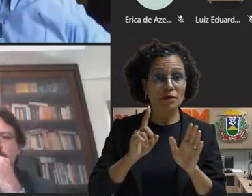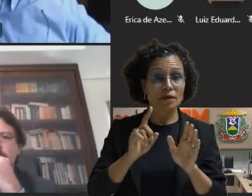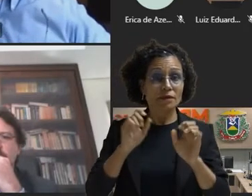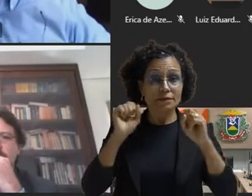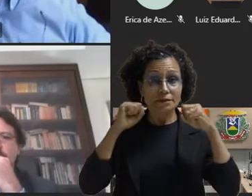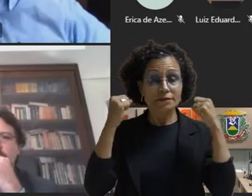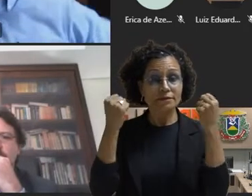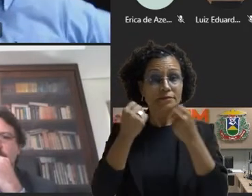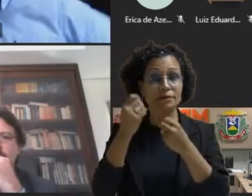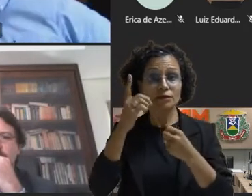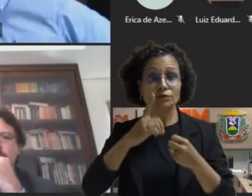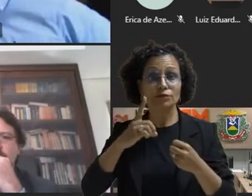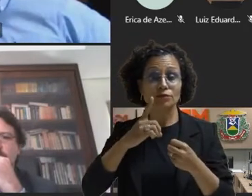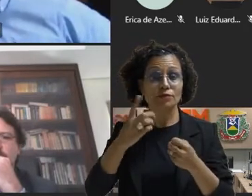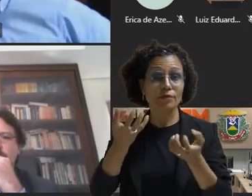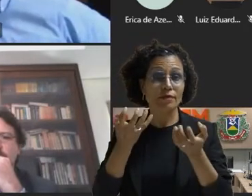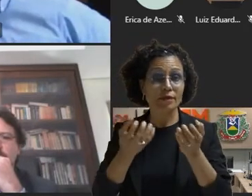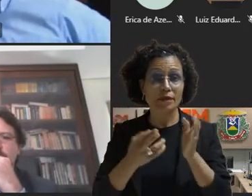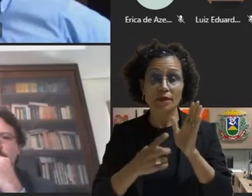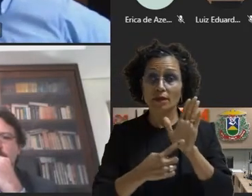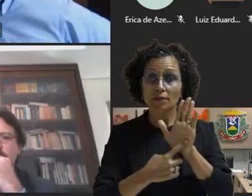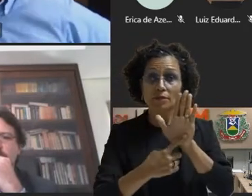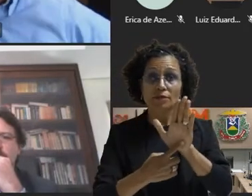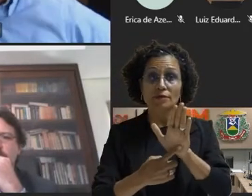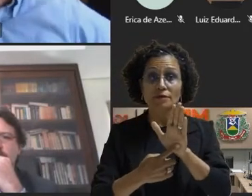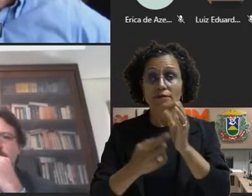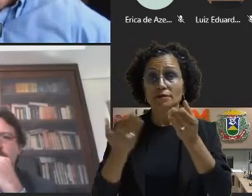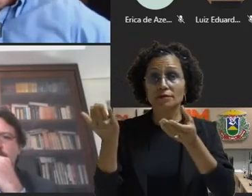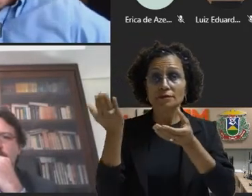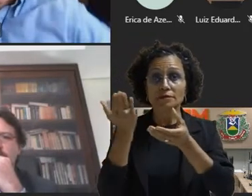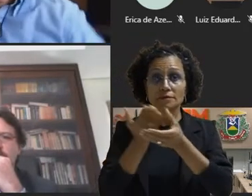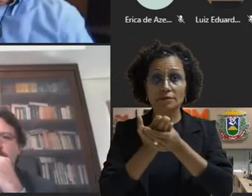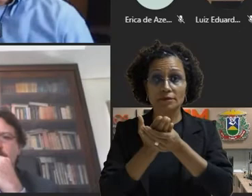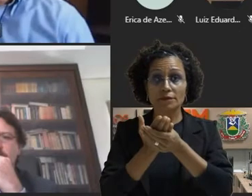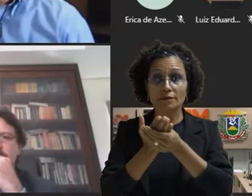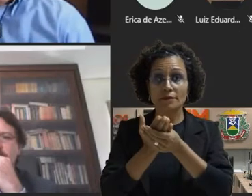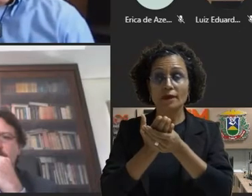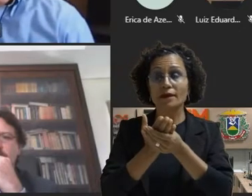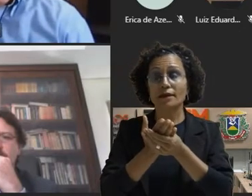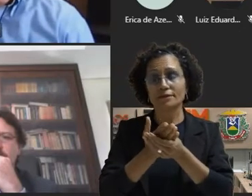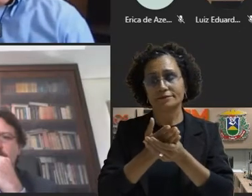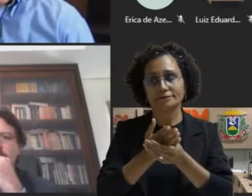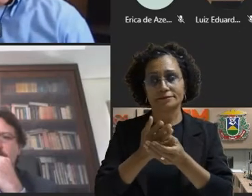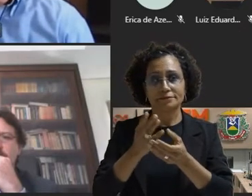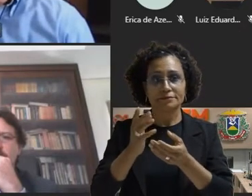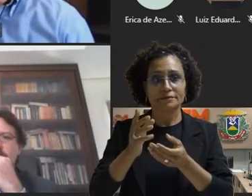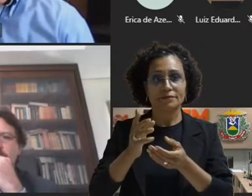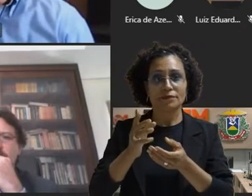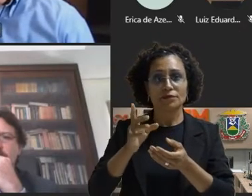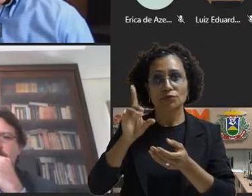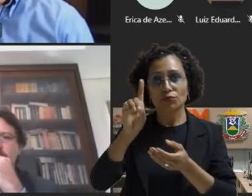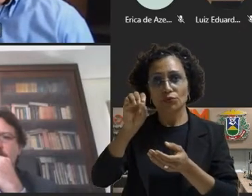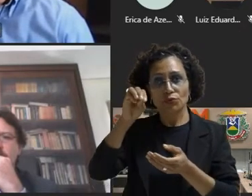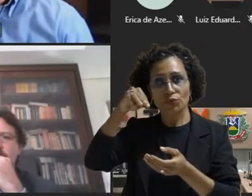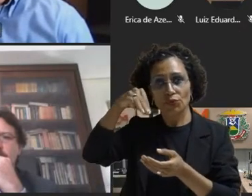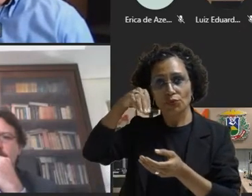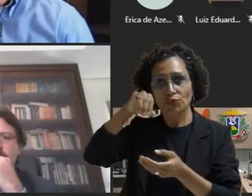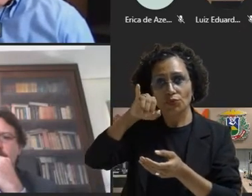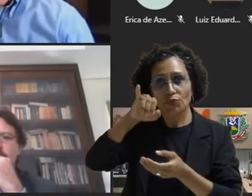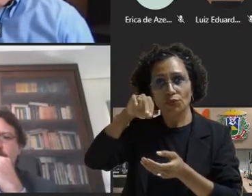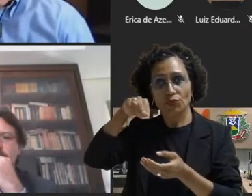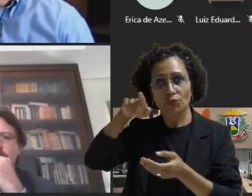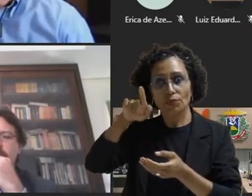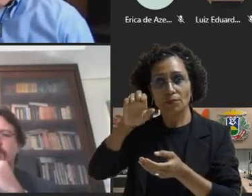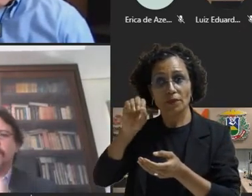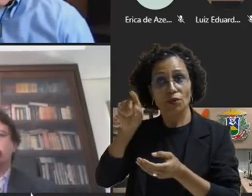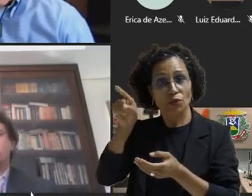Eu queria me manifestar em relação a um processo do Domingos e queria verificar se eu, depois que o Domingos terminar os dele, se